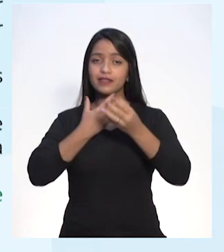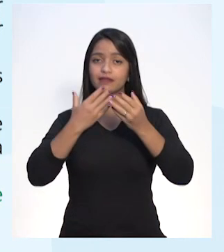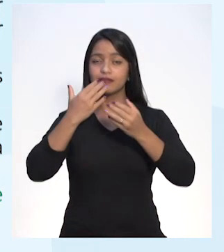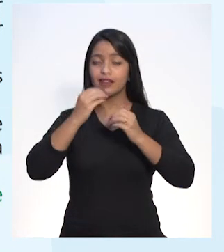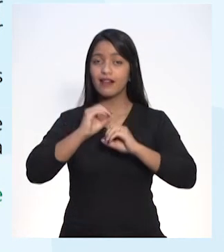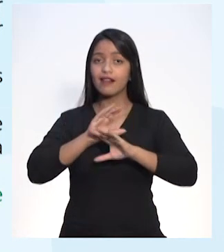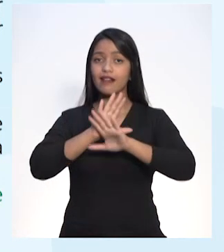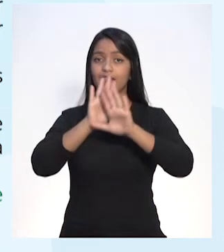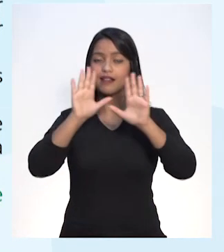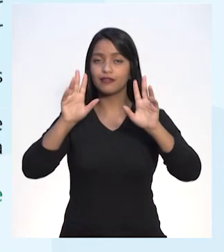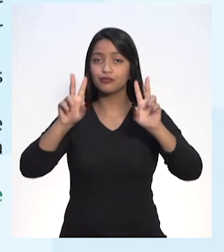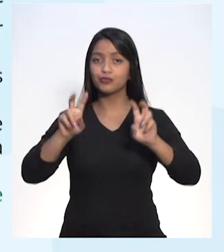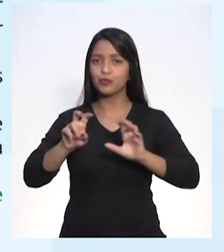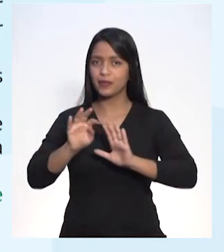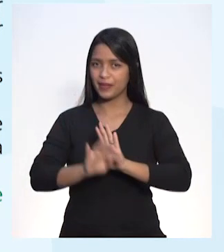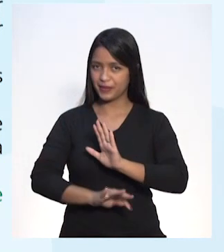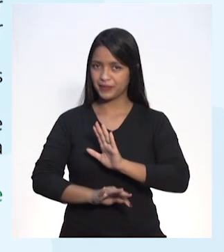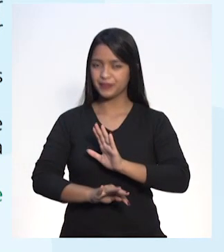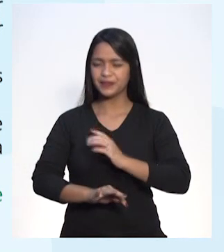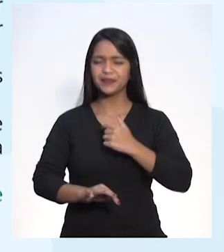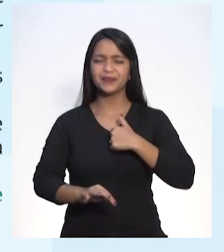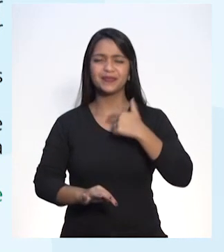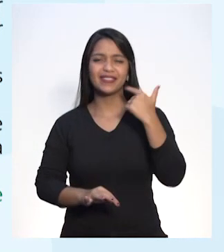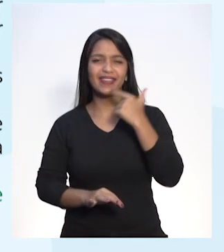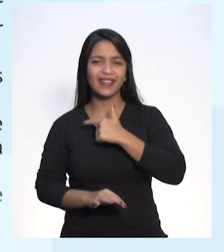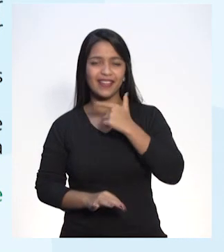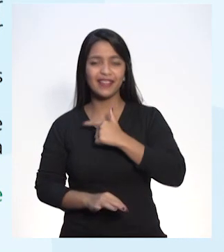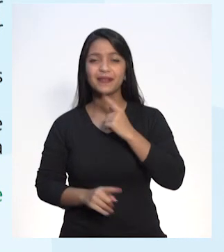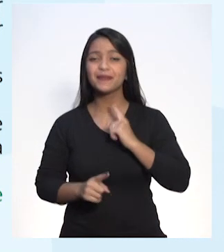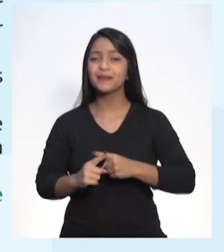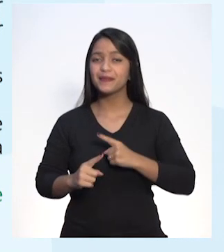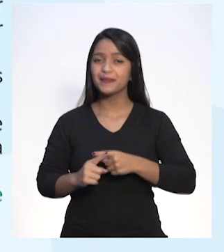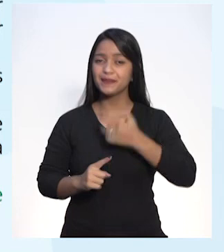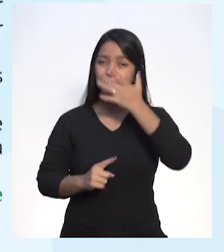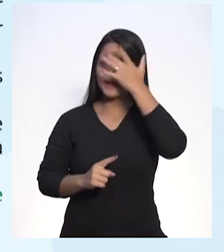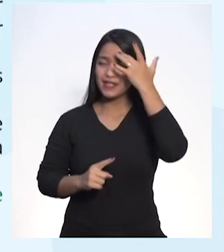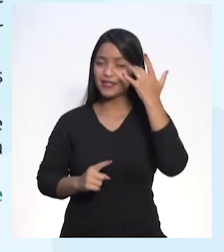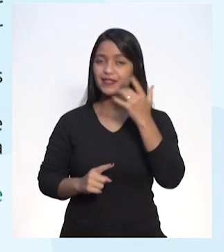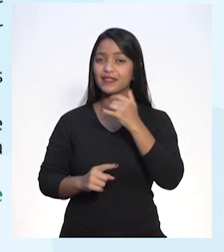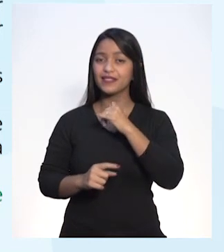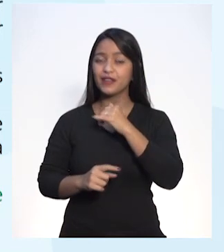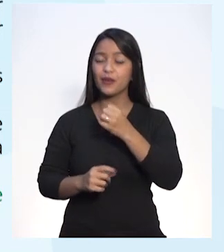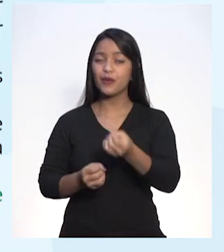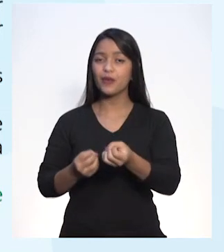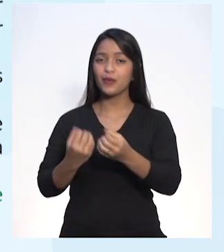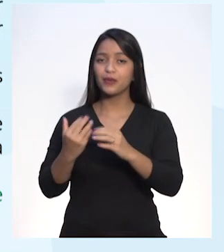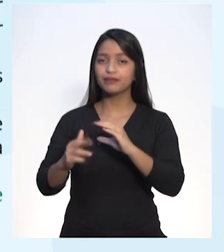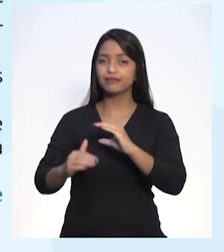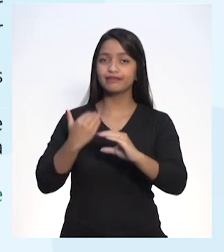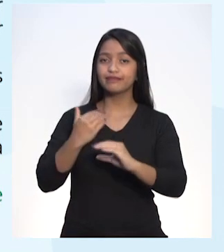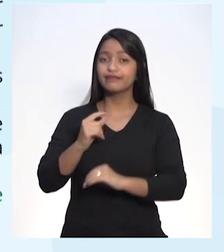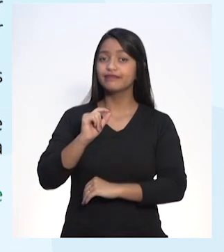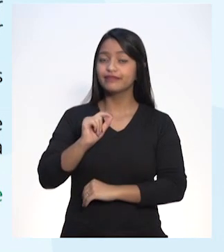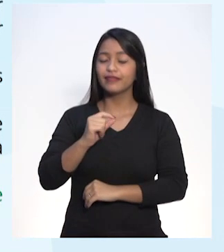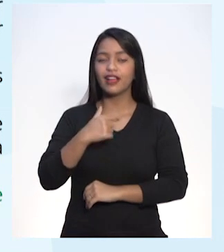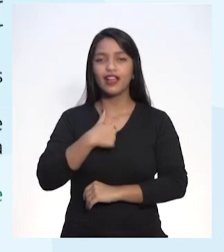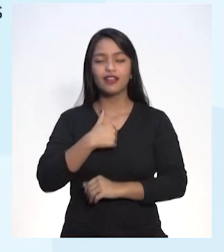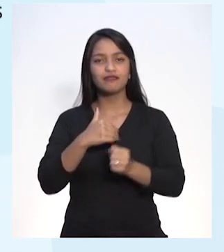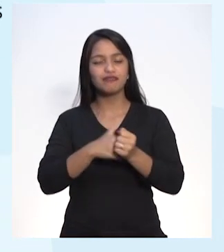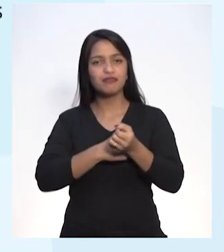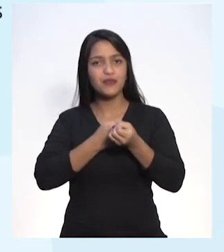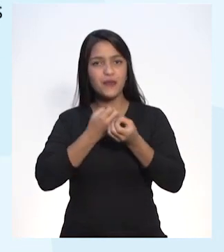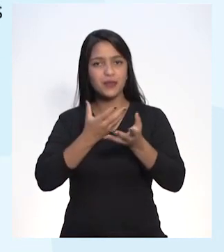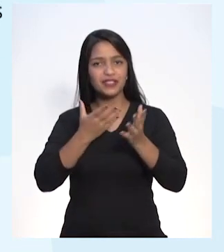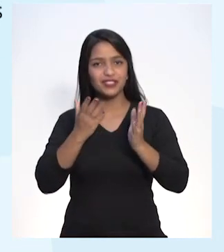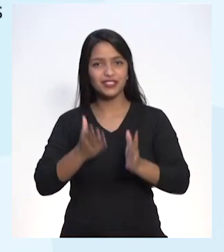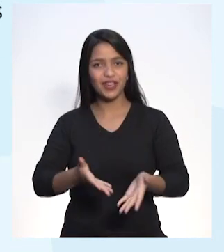Laura, também colocou. A gente tenta suporte. colocar o nome deles aqui porque é importante, né, para eles se sentirem representados realmente, porque como a gente